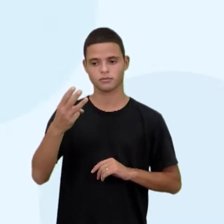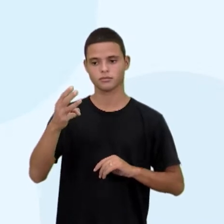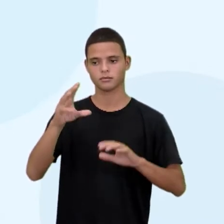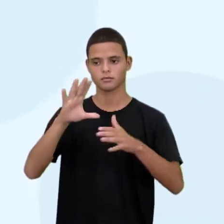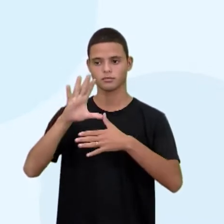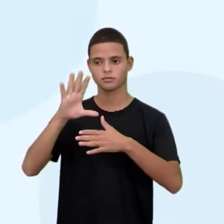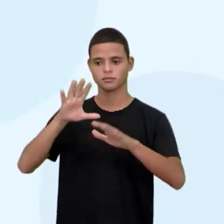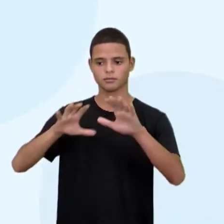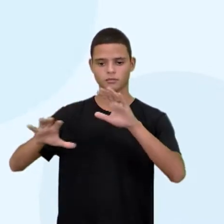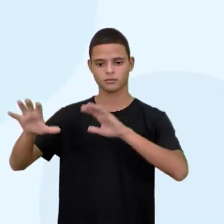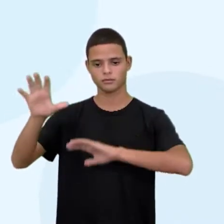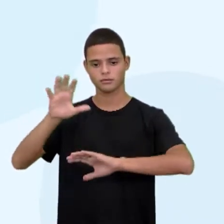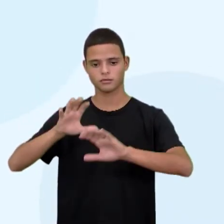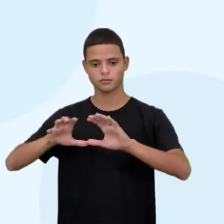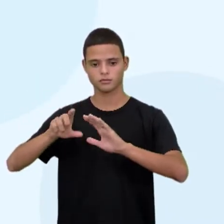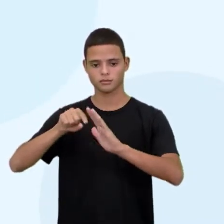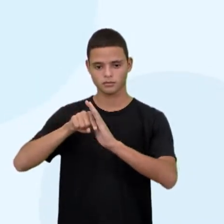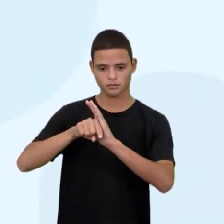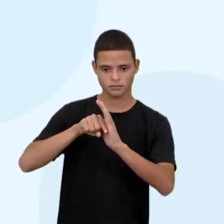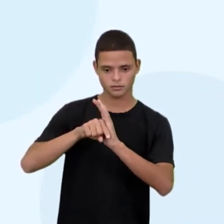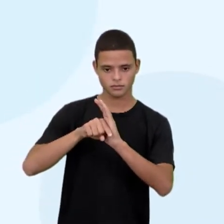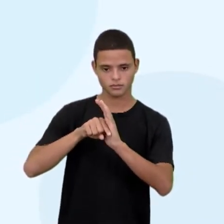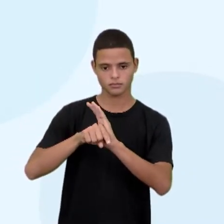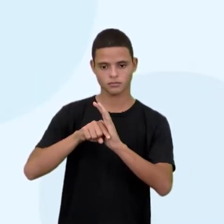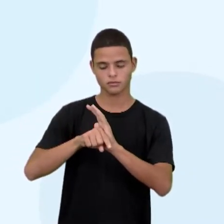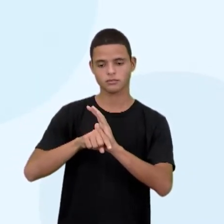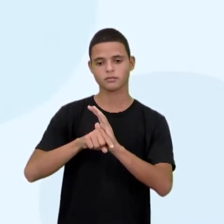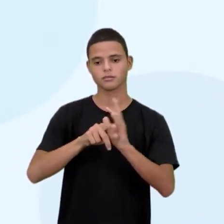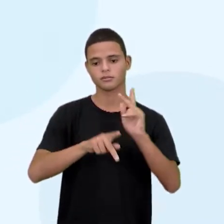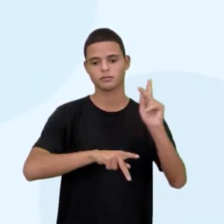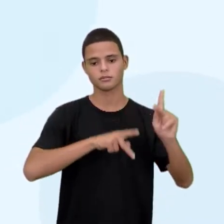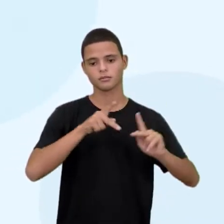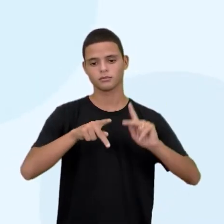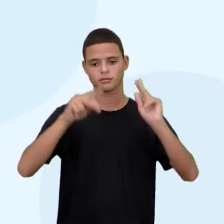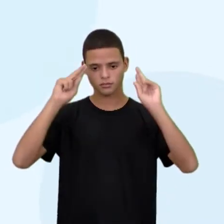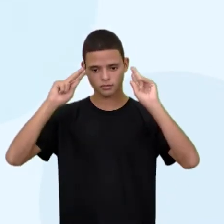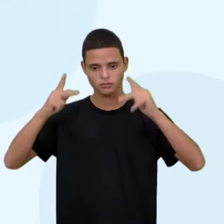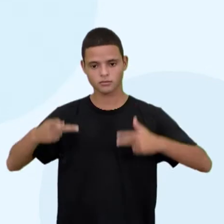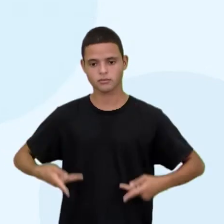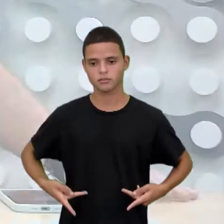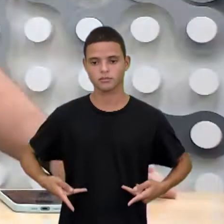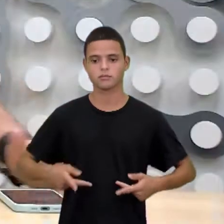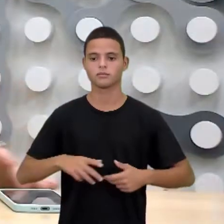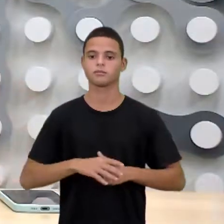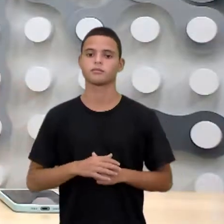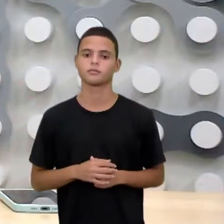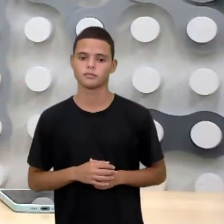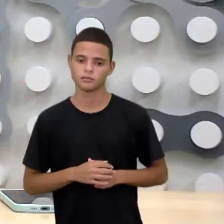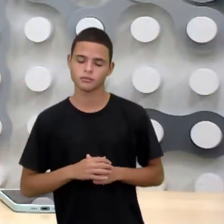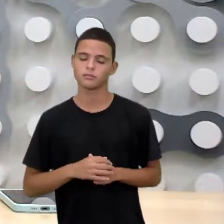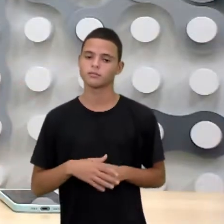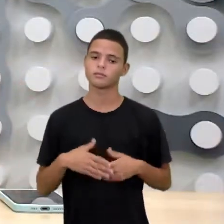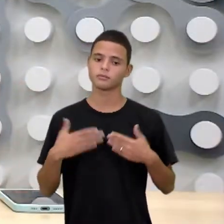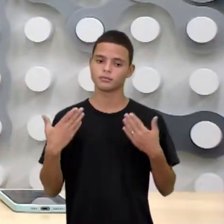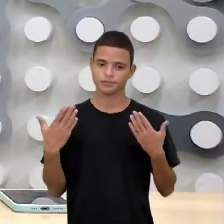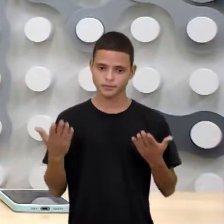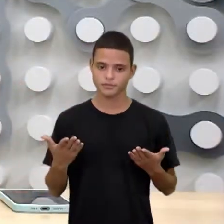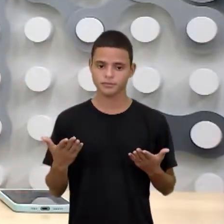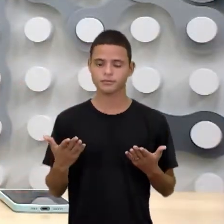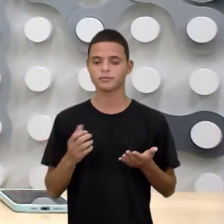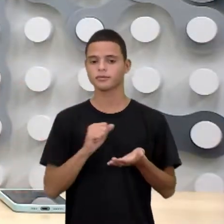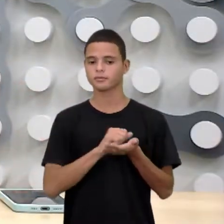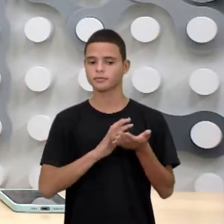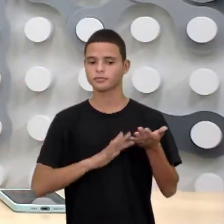demografia, investigação das populações humanas. Então é isso, pessoal. A gente já passou aí pela atividade